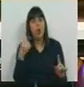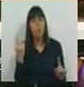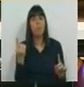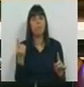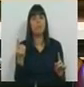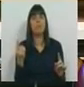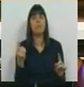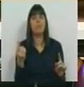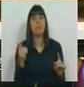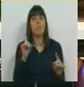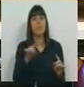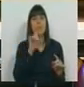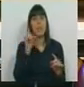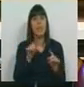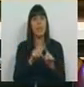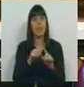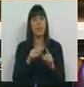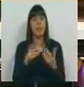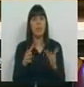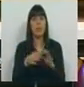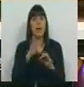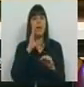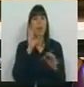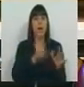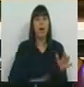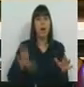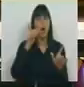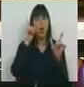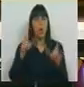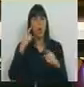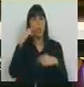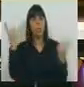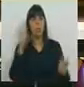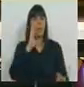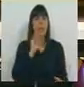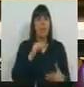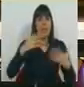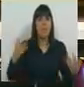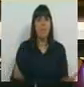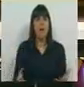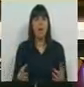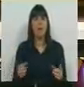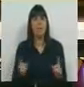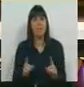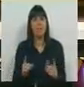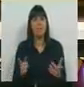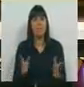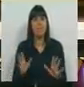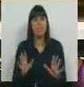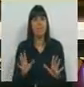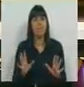que a questão da nacionalização da banca e do controle público da banca não venha,